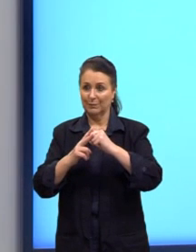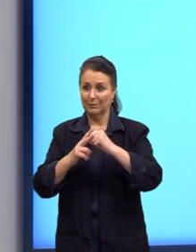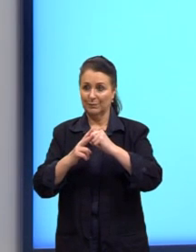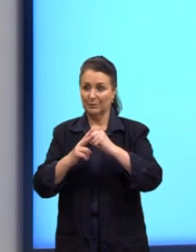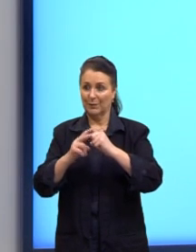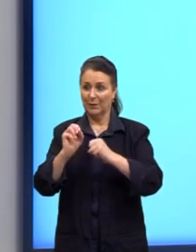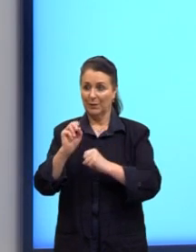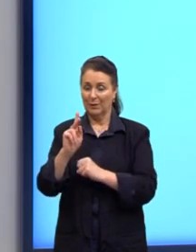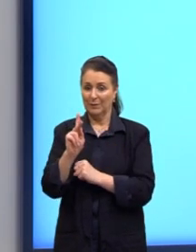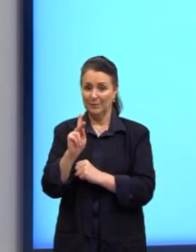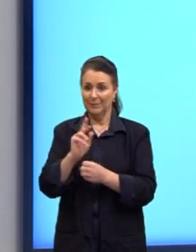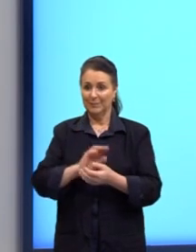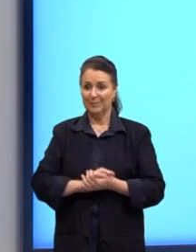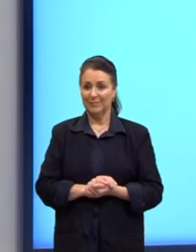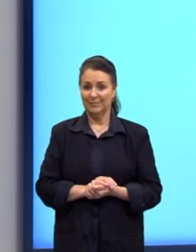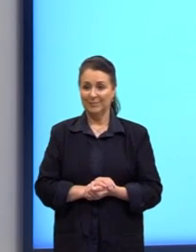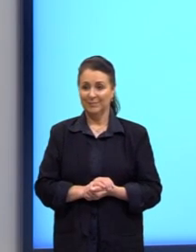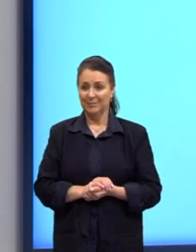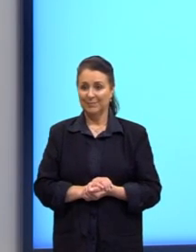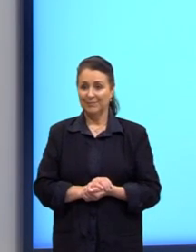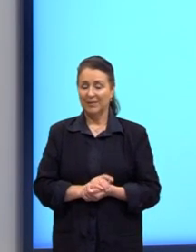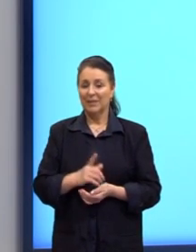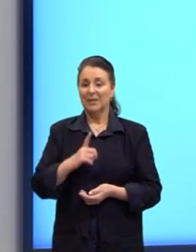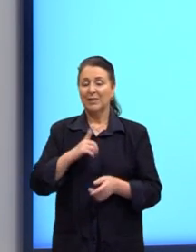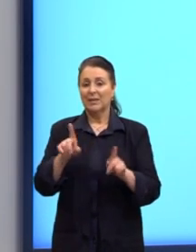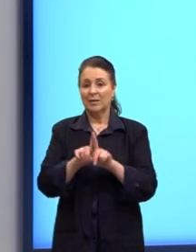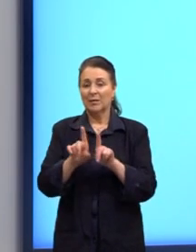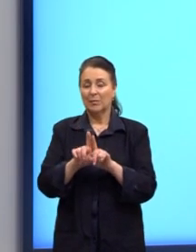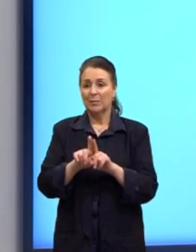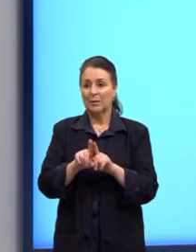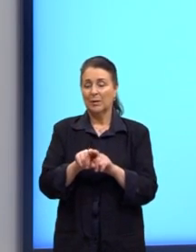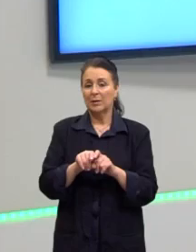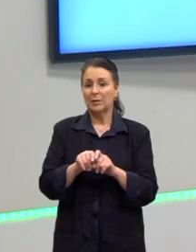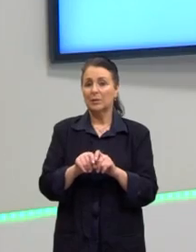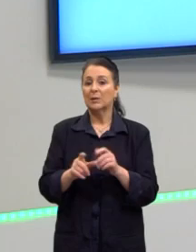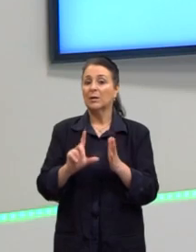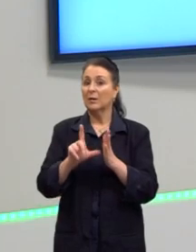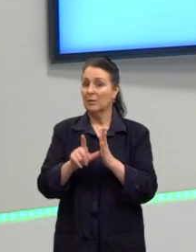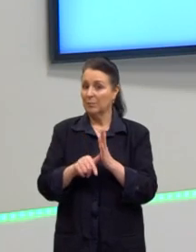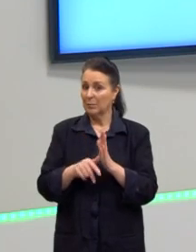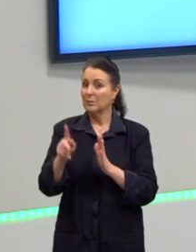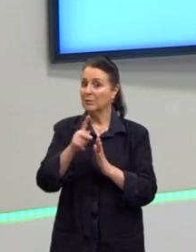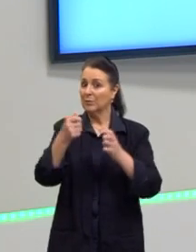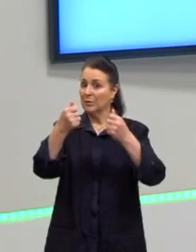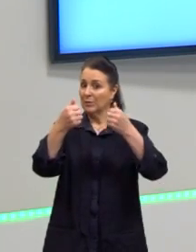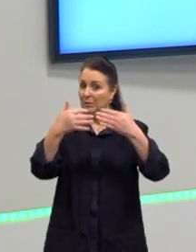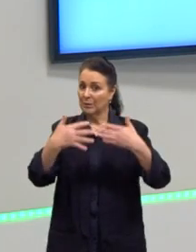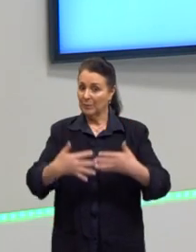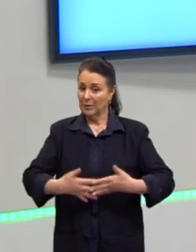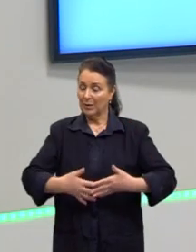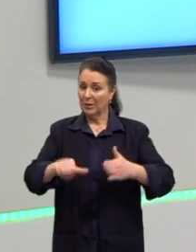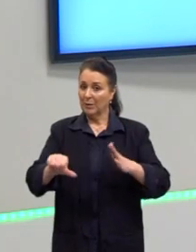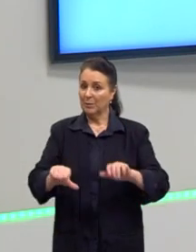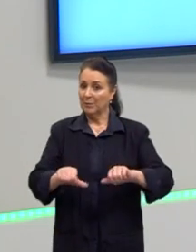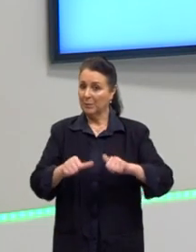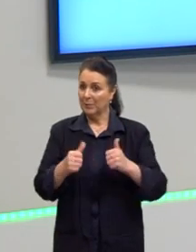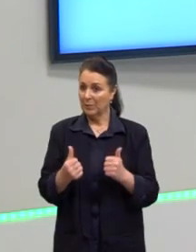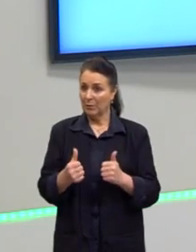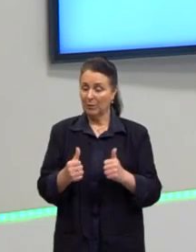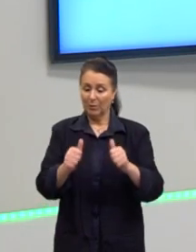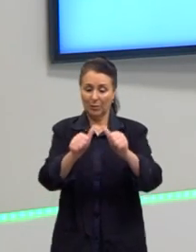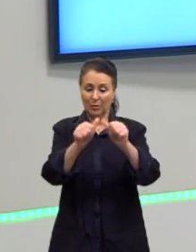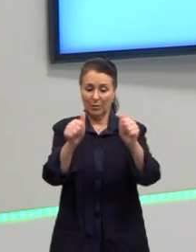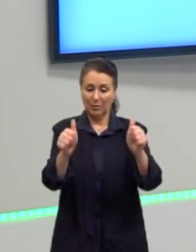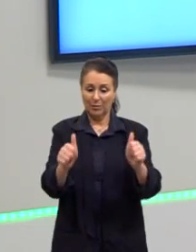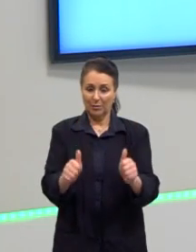Ok então vamos lá essa aqui também é uma questão que nós vamos voltar nela tá eu trago a imagem E hoje